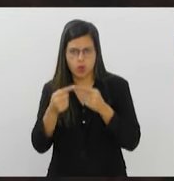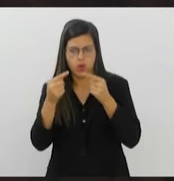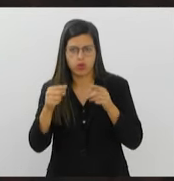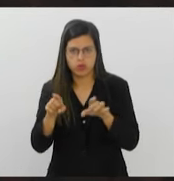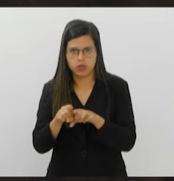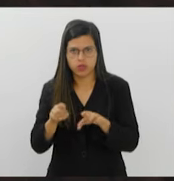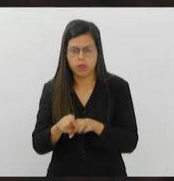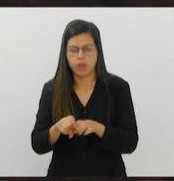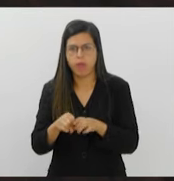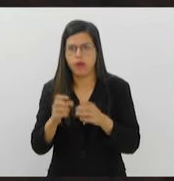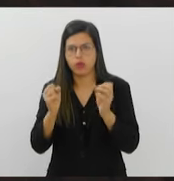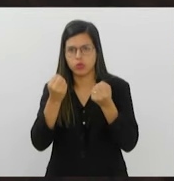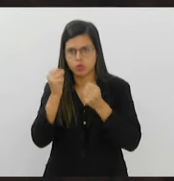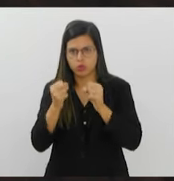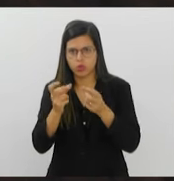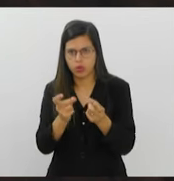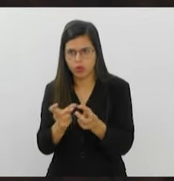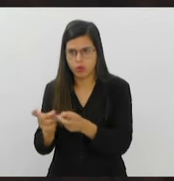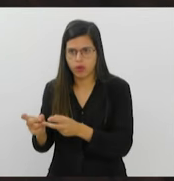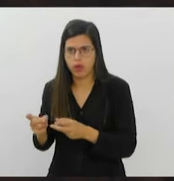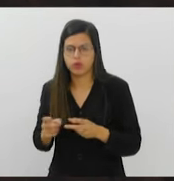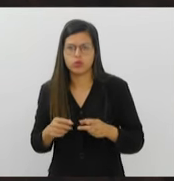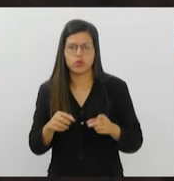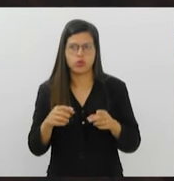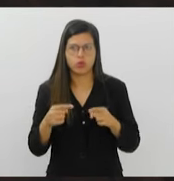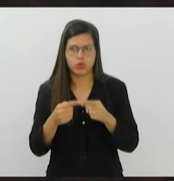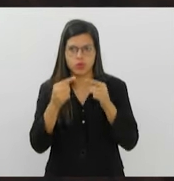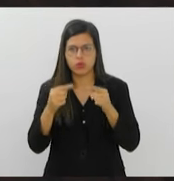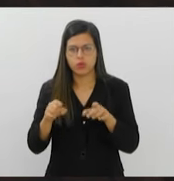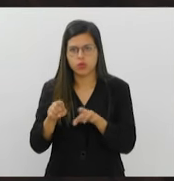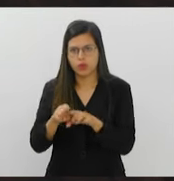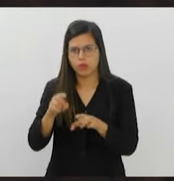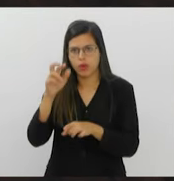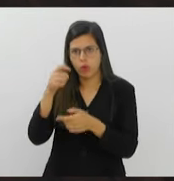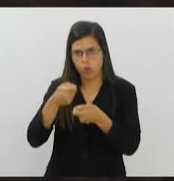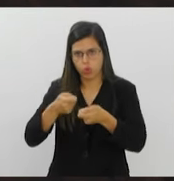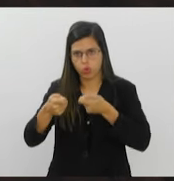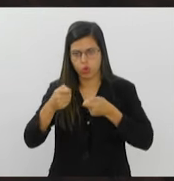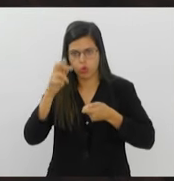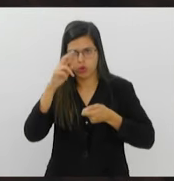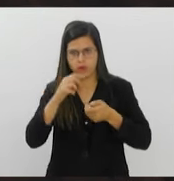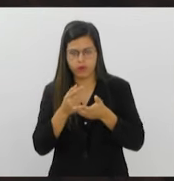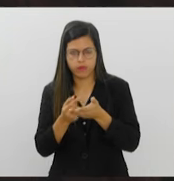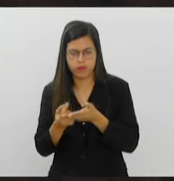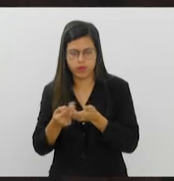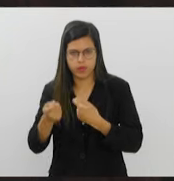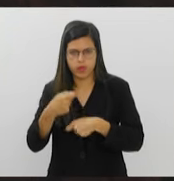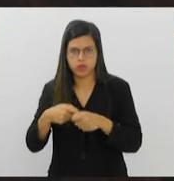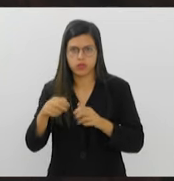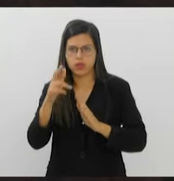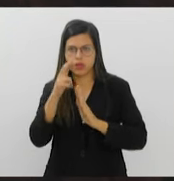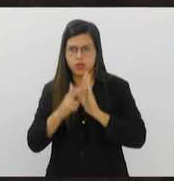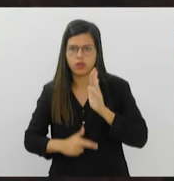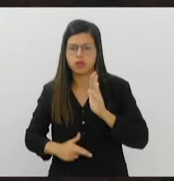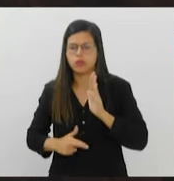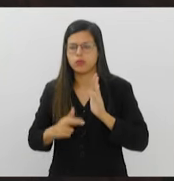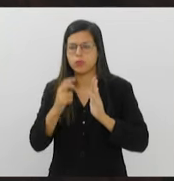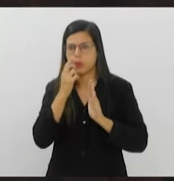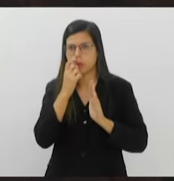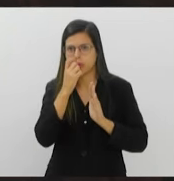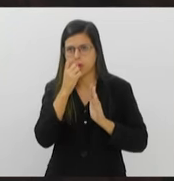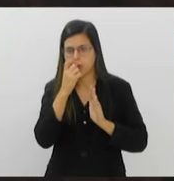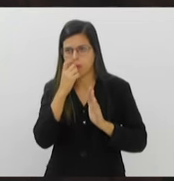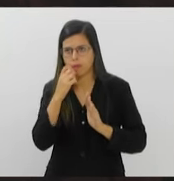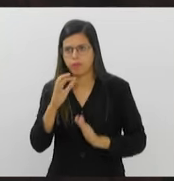comércio favorável, de orçamento, finanças, fiscalização financeira e controle favorável. Relatores, deputados